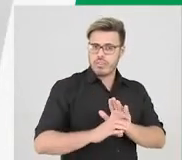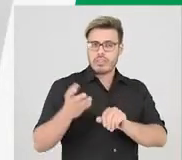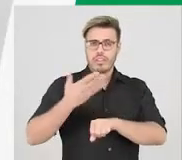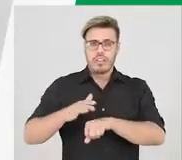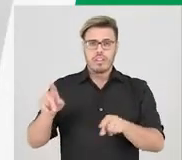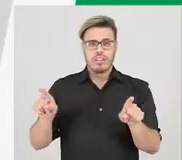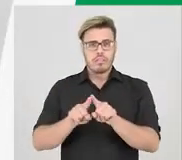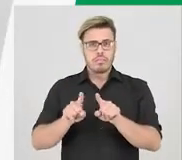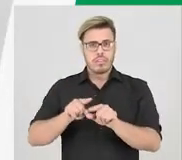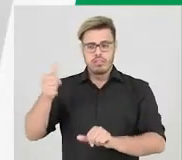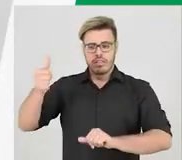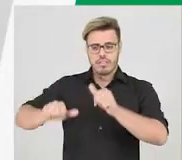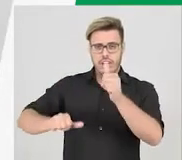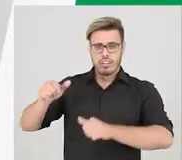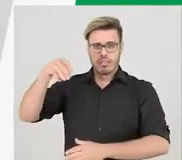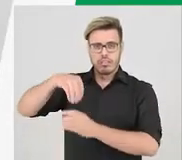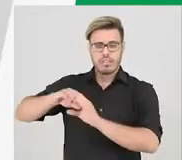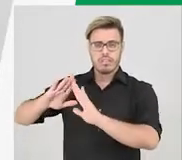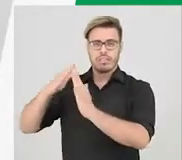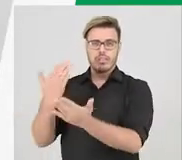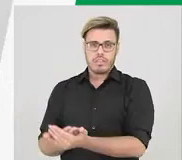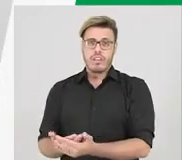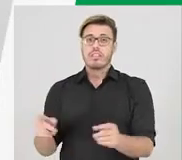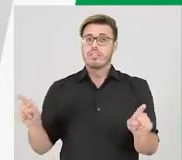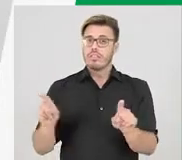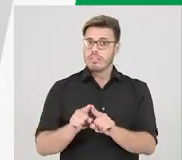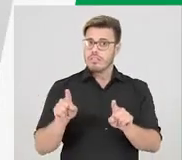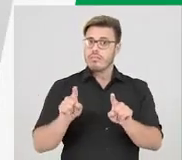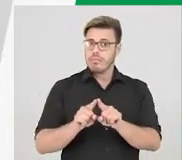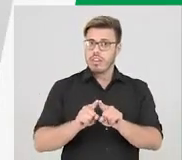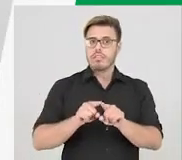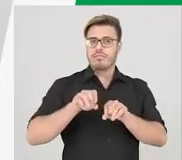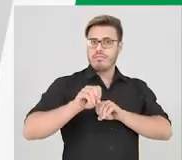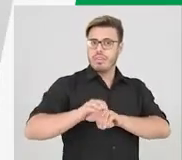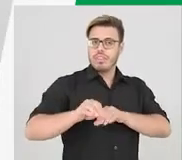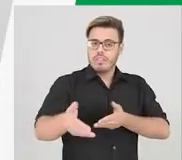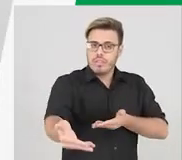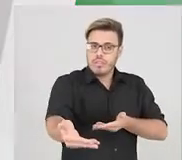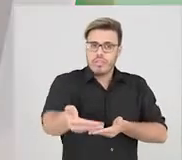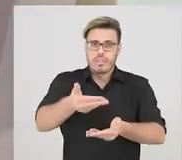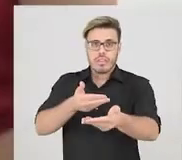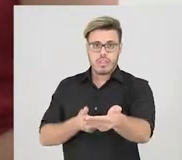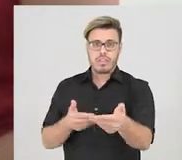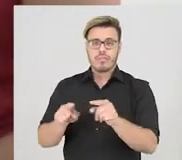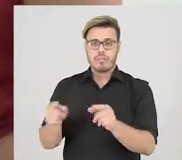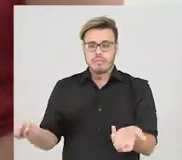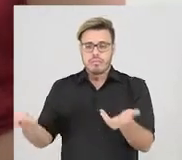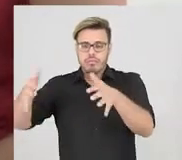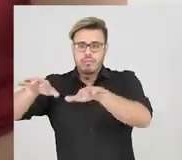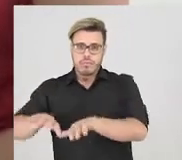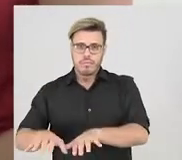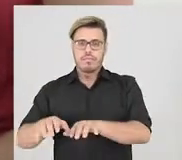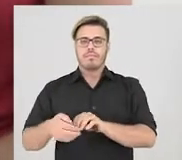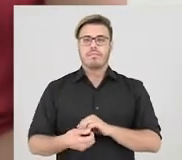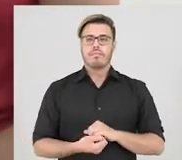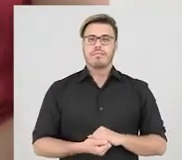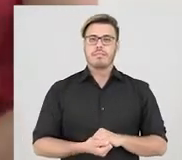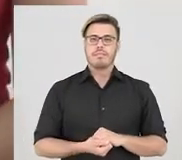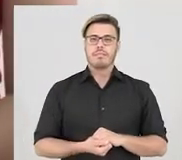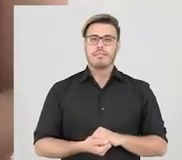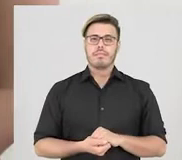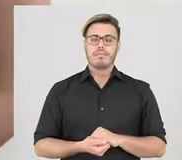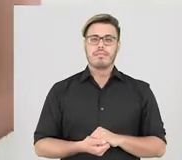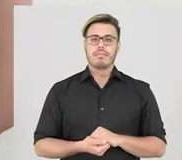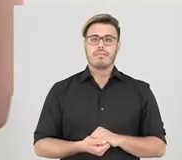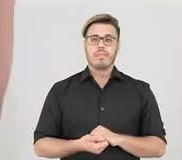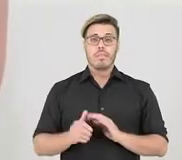avaliação escolar. Vamos falar também do ensino colaborativo como uma prática de inclusão escolar. O